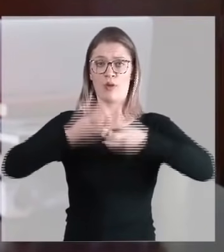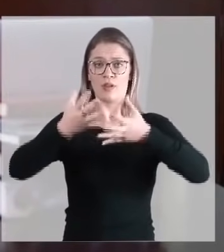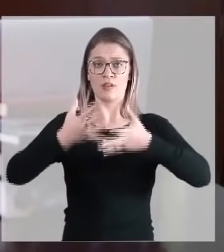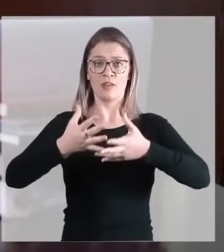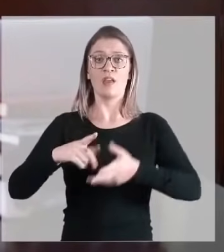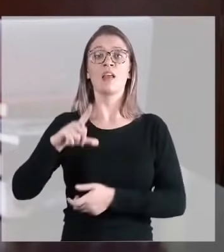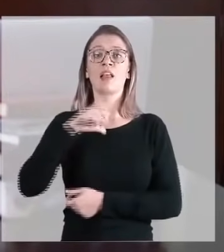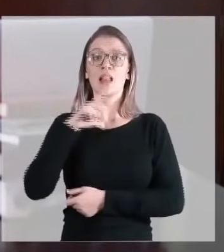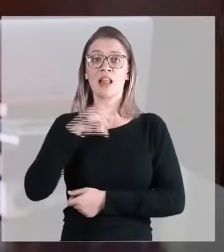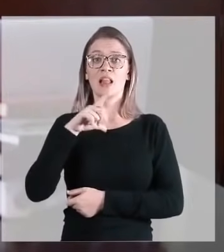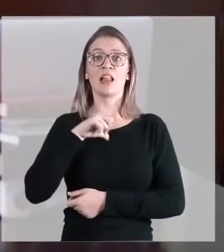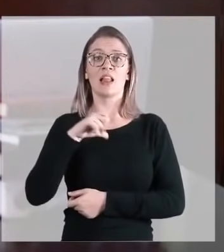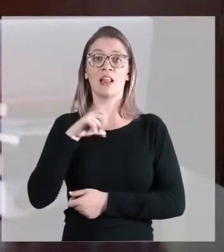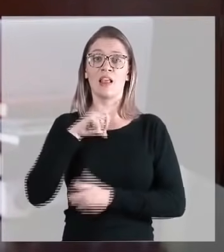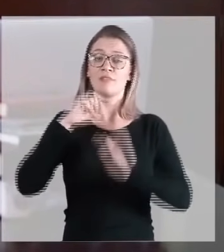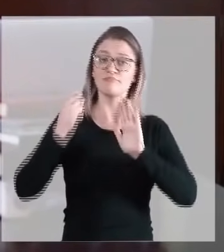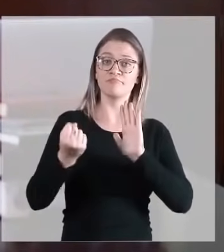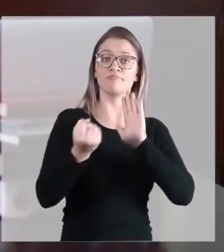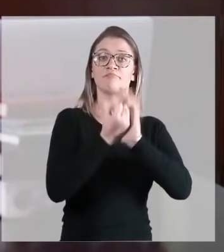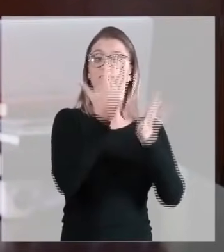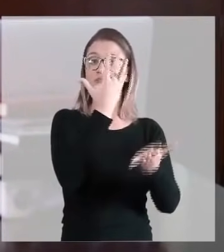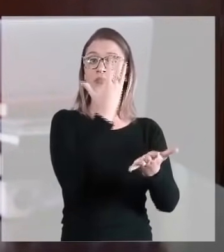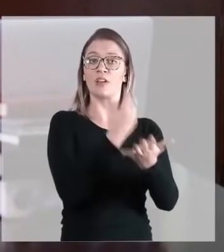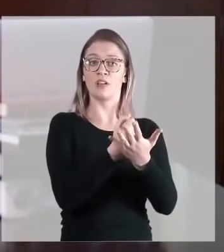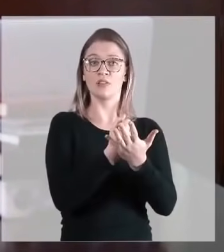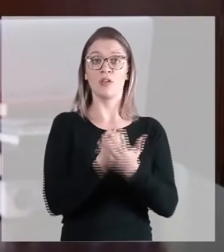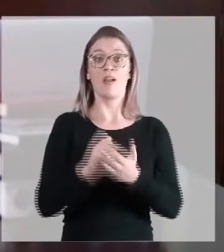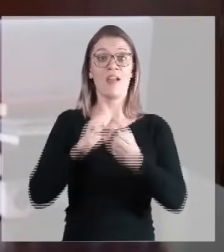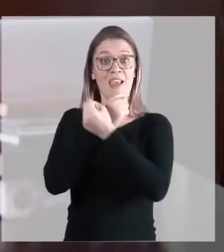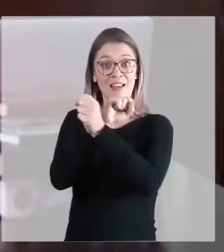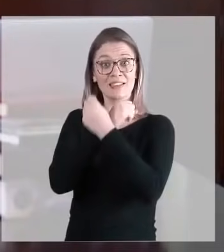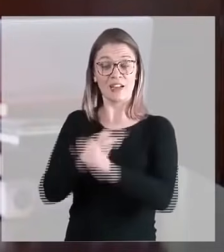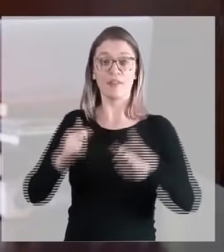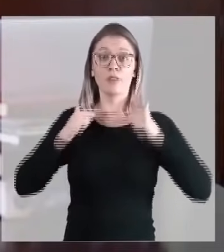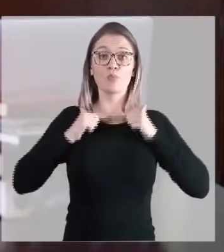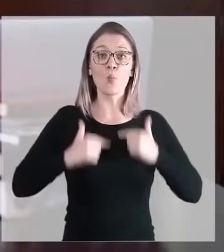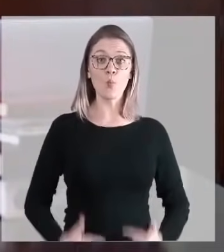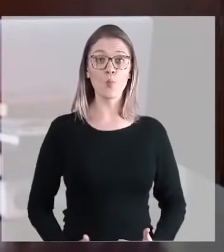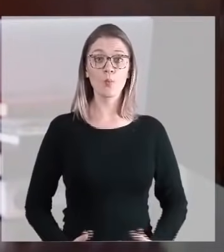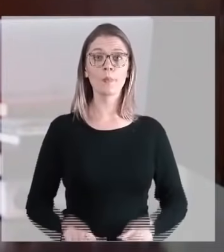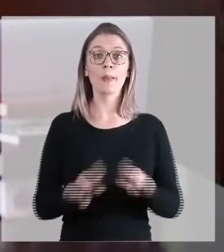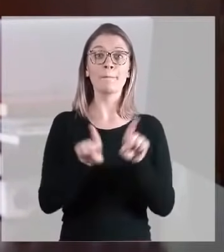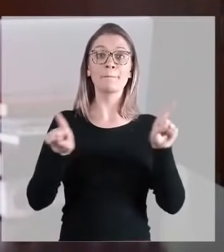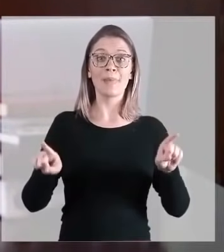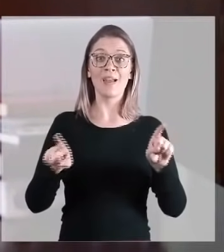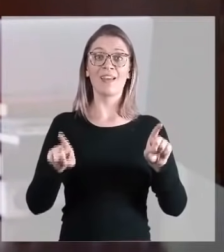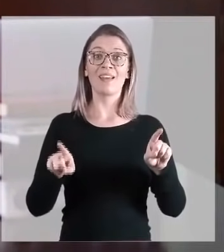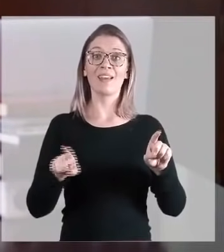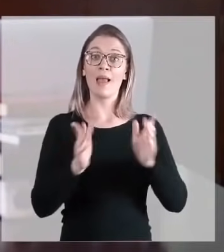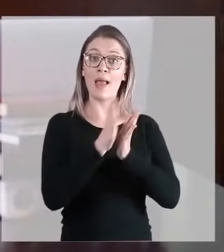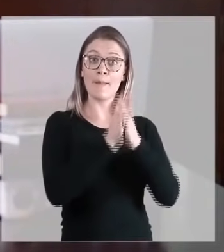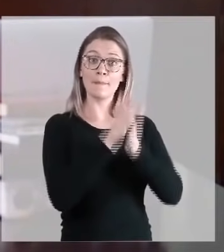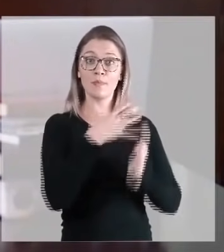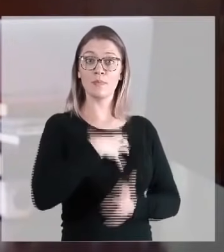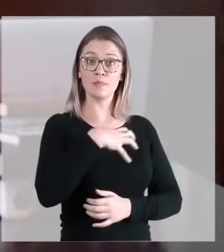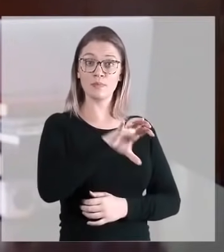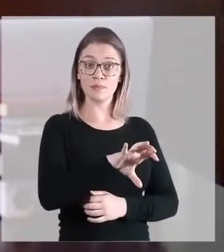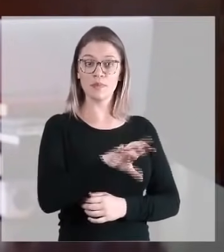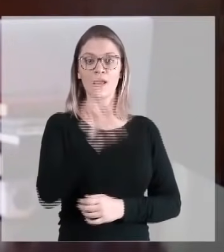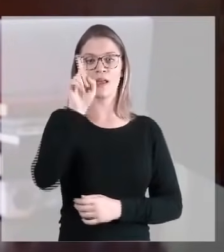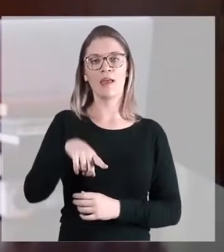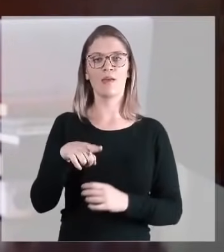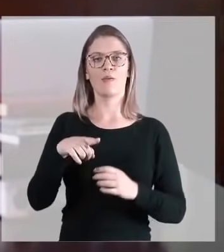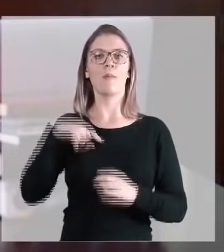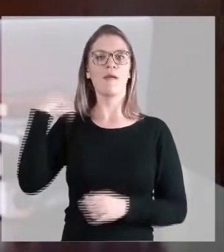os escravos eram transportados completamente nus, o que já seria uma dificuldade material. Mas pior do que isso,